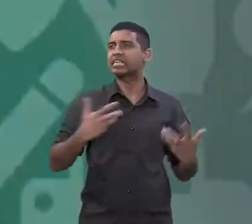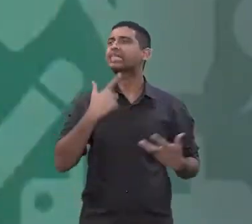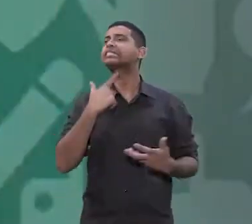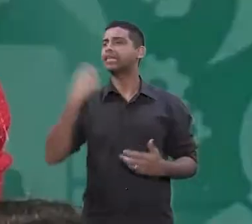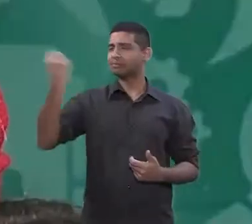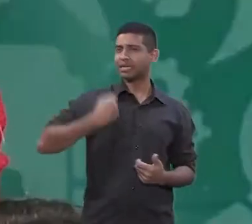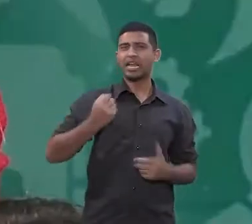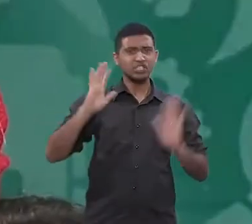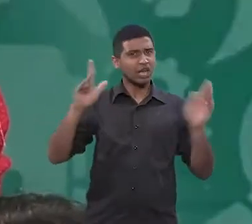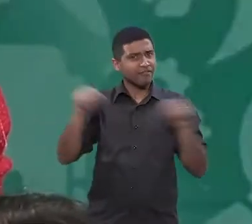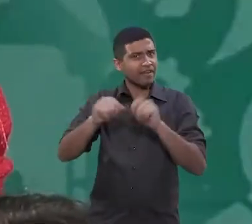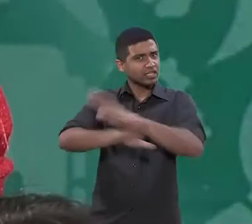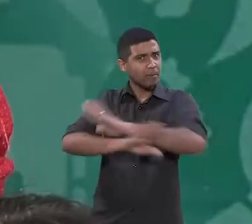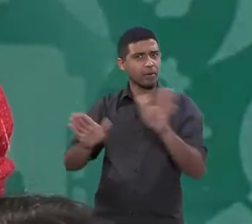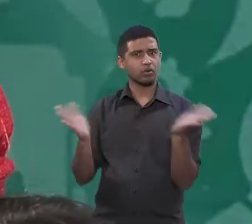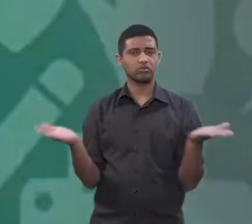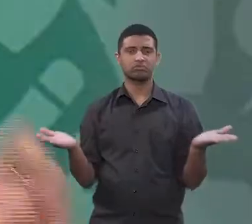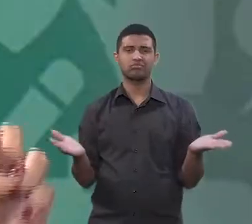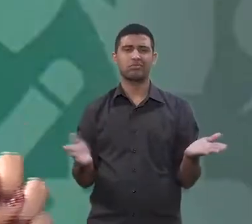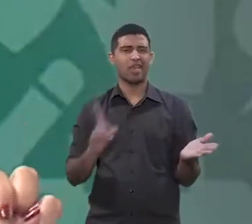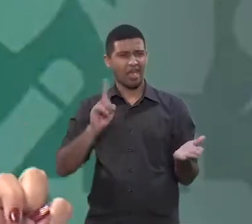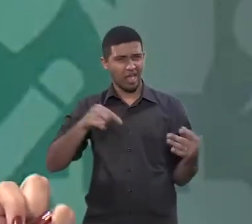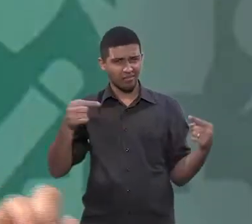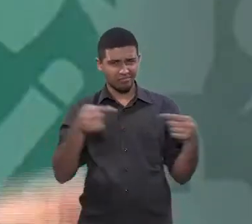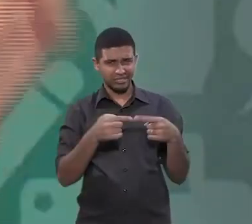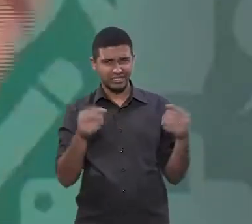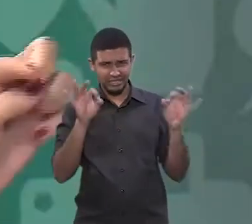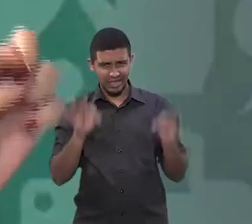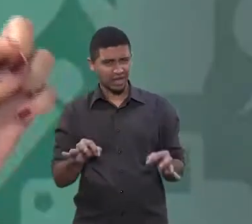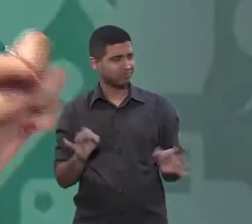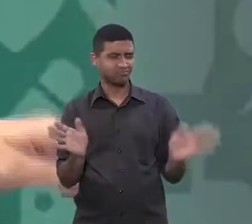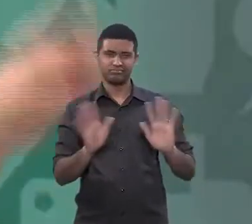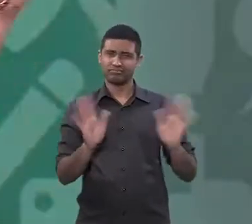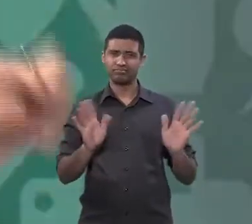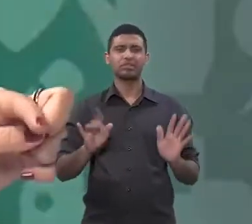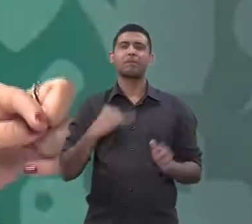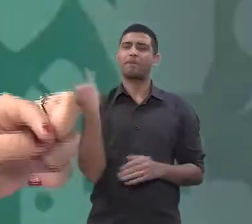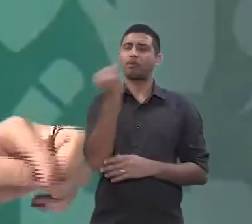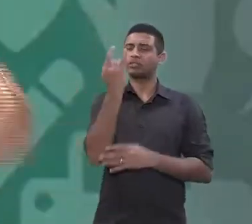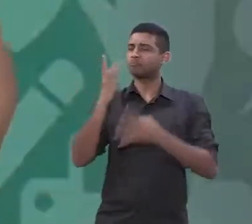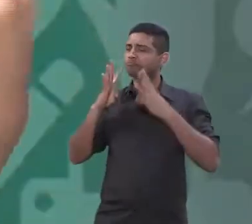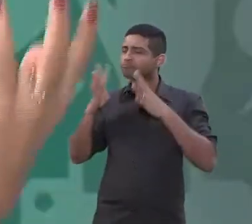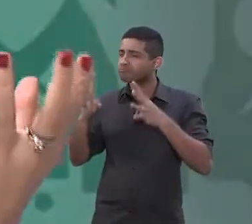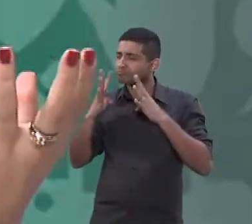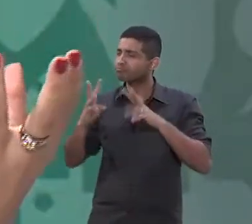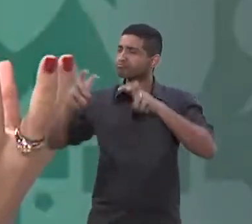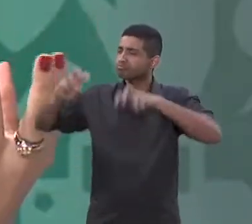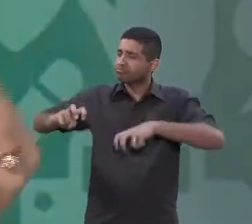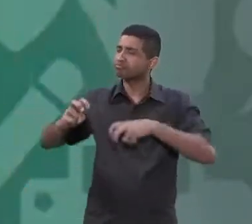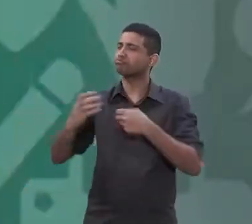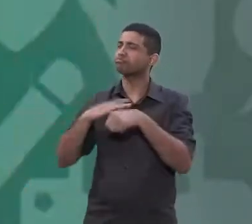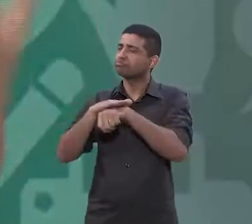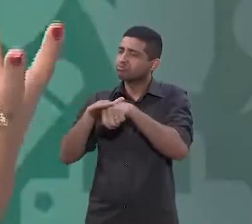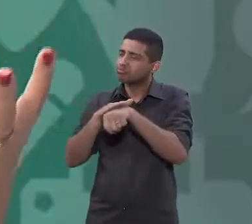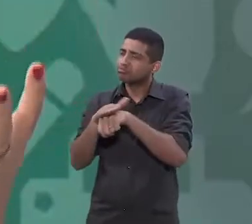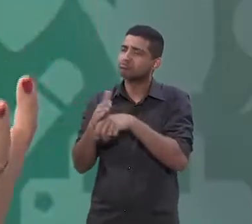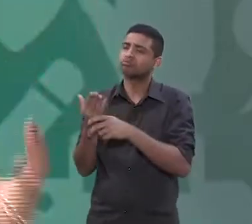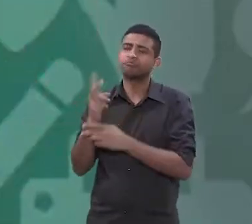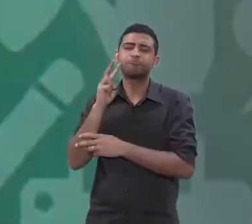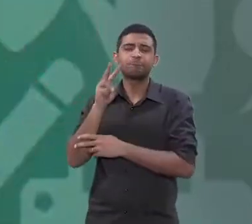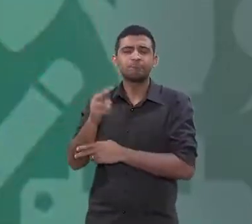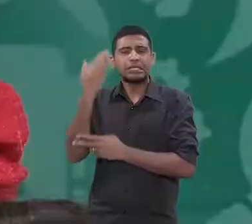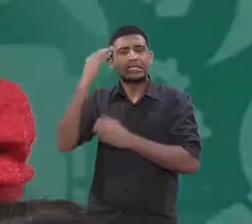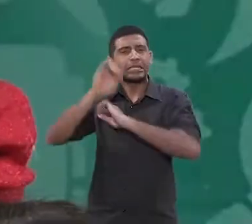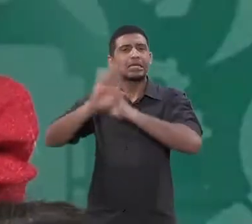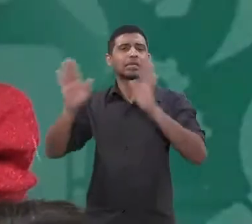teria feito. E não é bem assim. É importante dar ouvido, atenção, né, e valorizar essa verbalização dessa